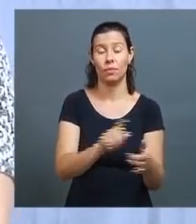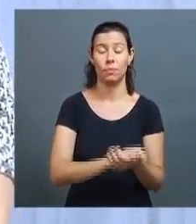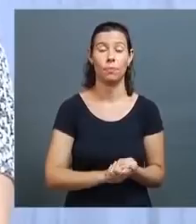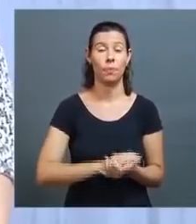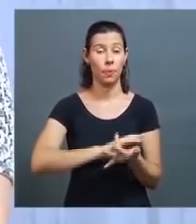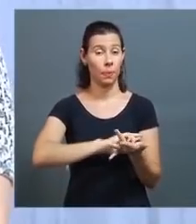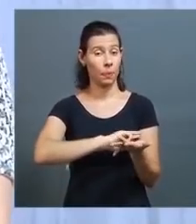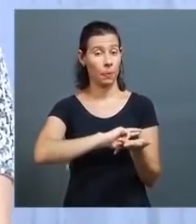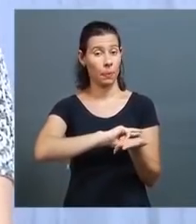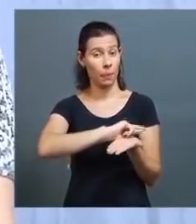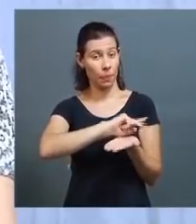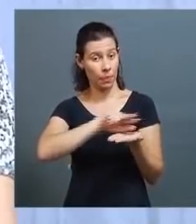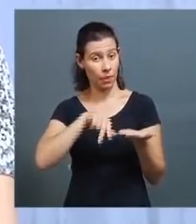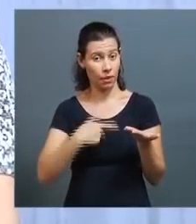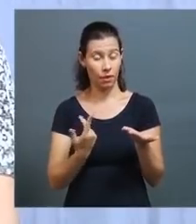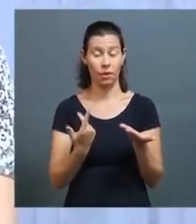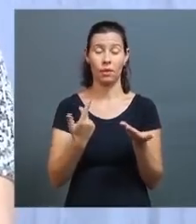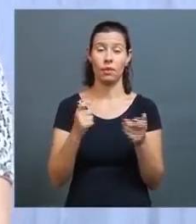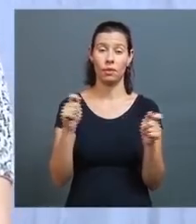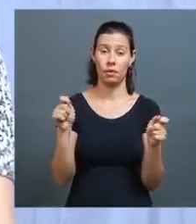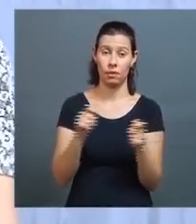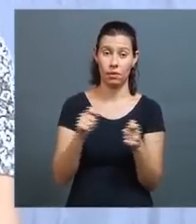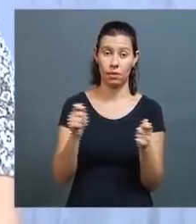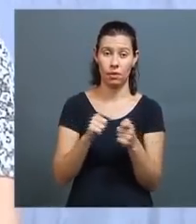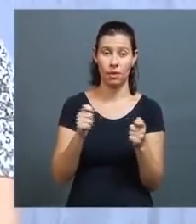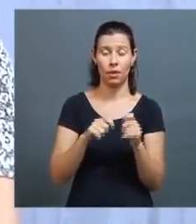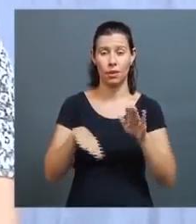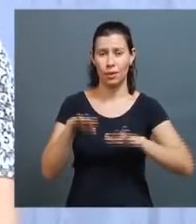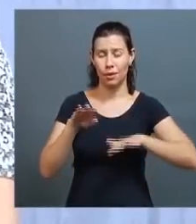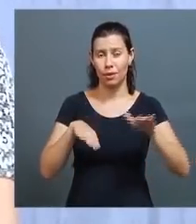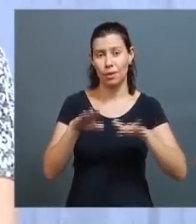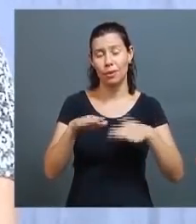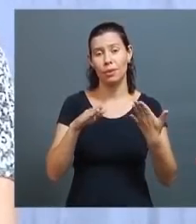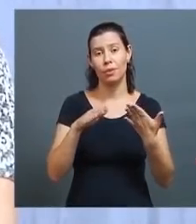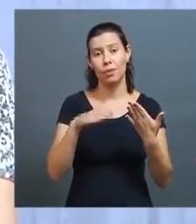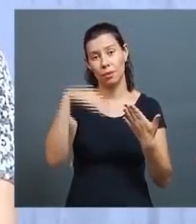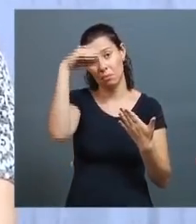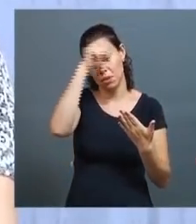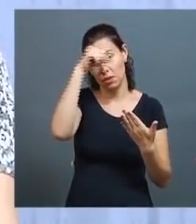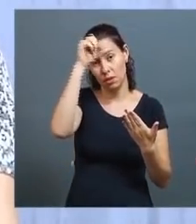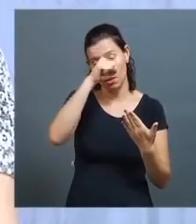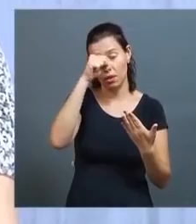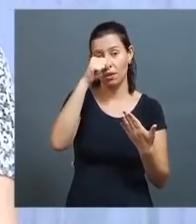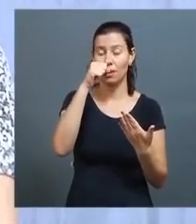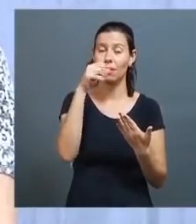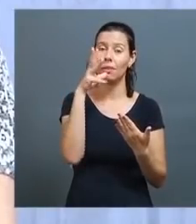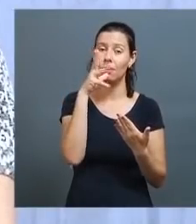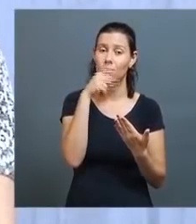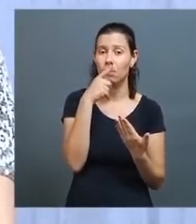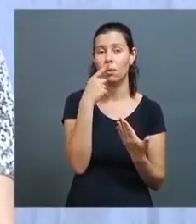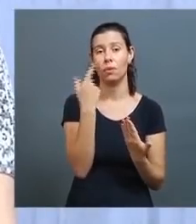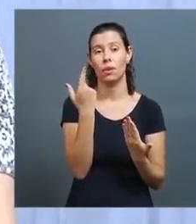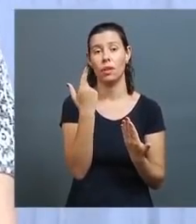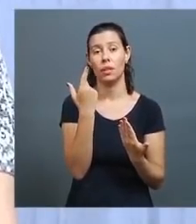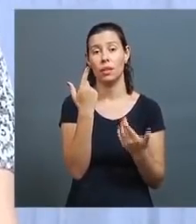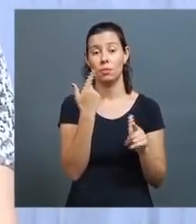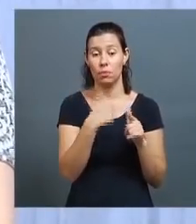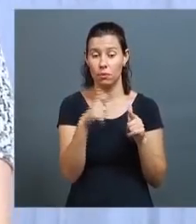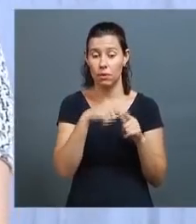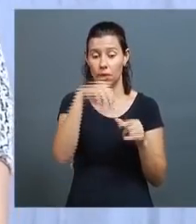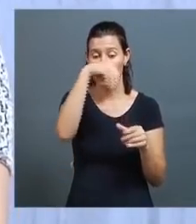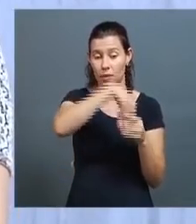inúmeras situações que podem levar a essa defasagem, né? Nós temos questões relacionadas à própria criança,